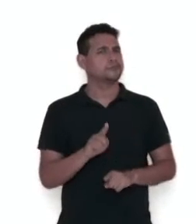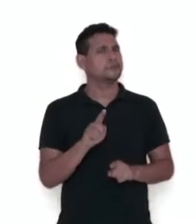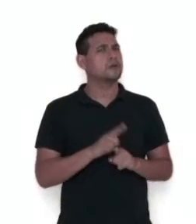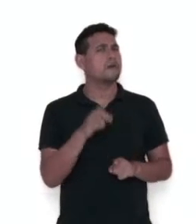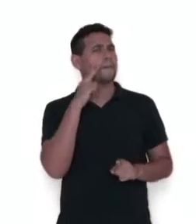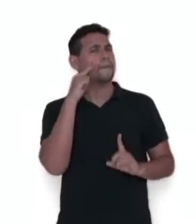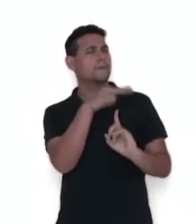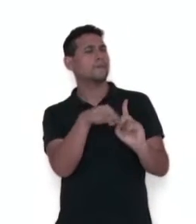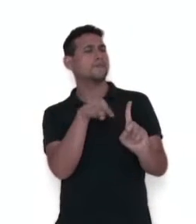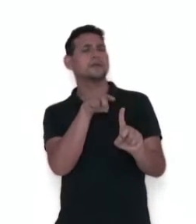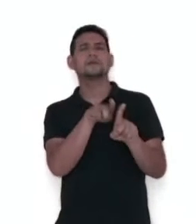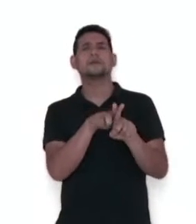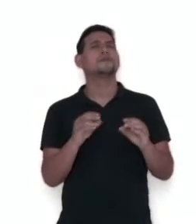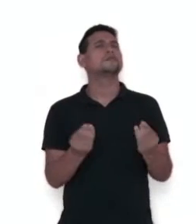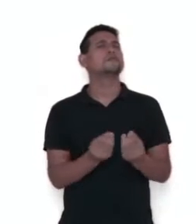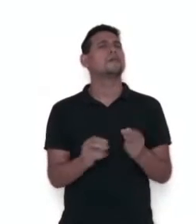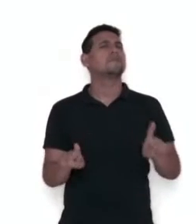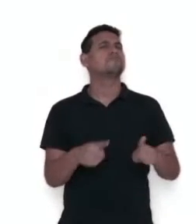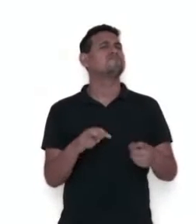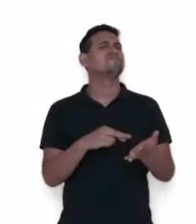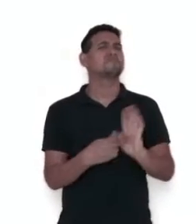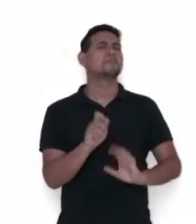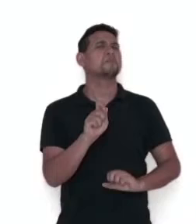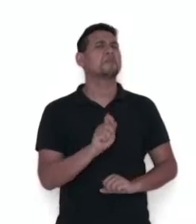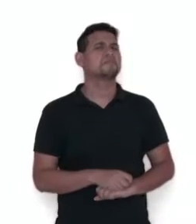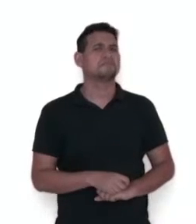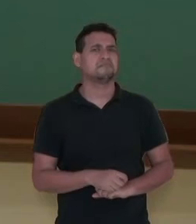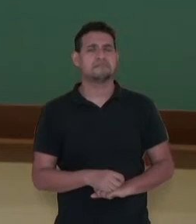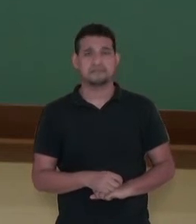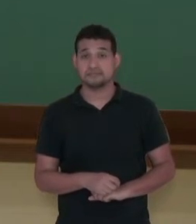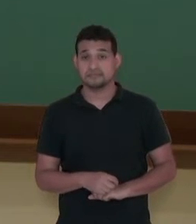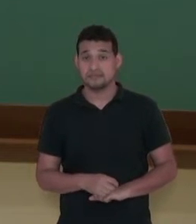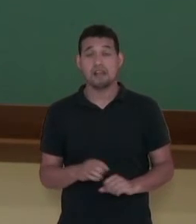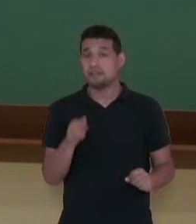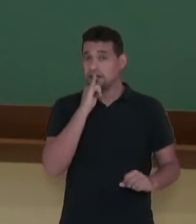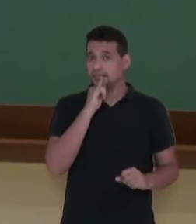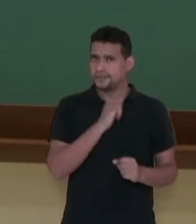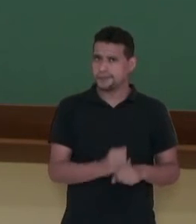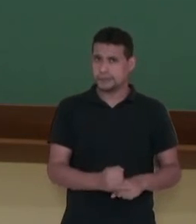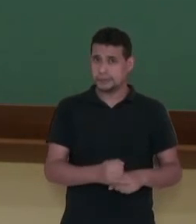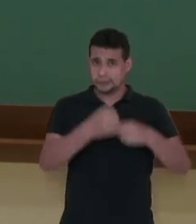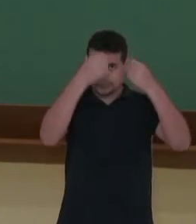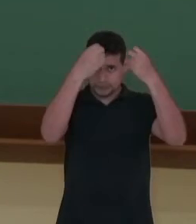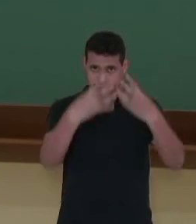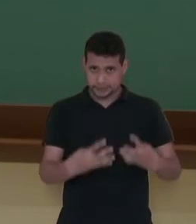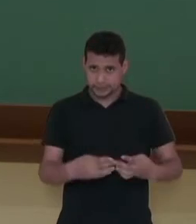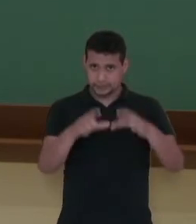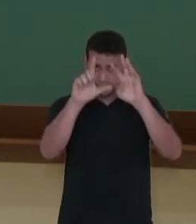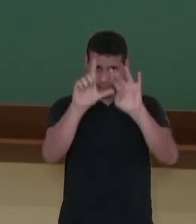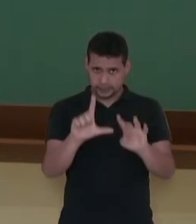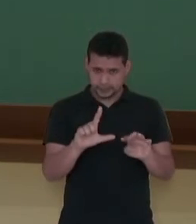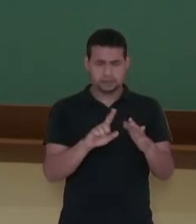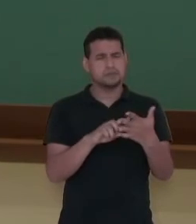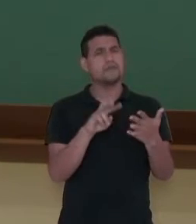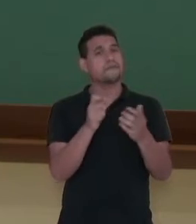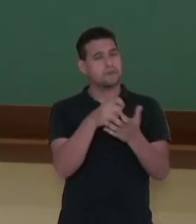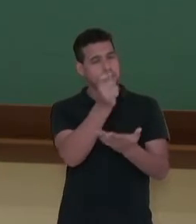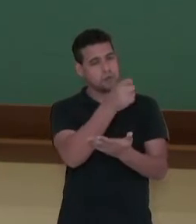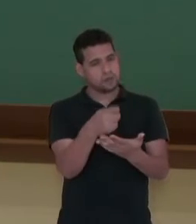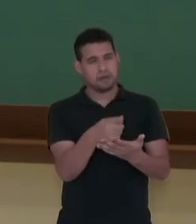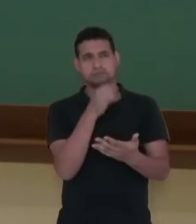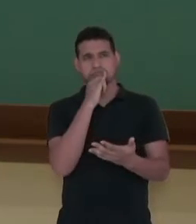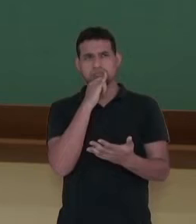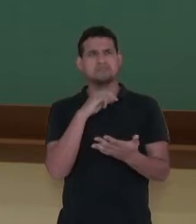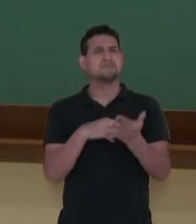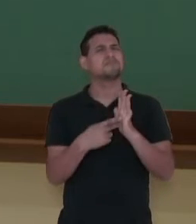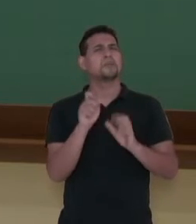de vista, la canción trata de. Na narração, então você vai completar aqui essa primeira questão. Do